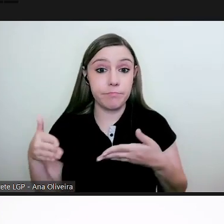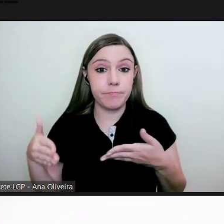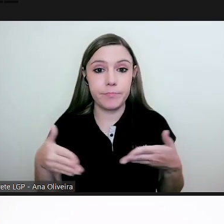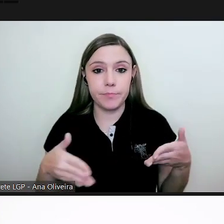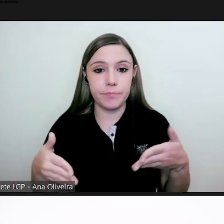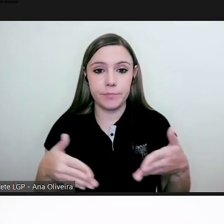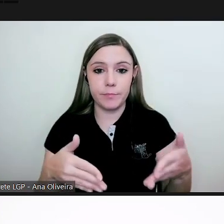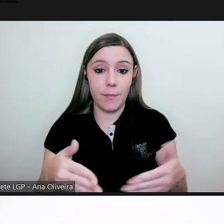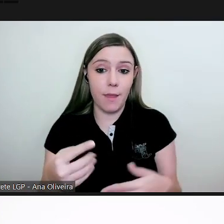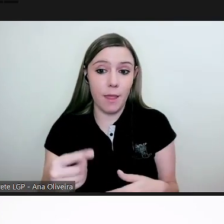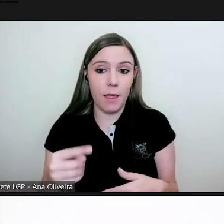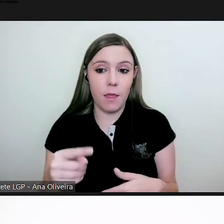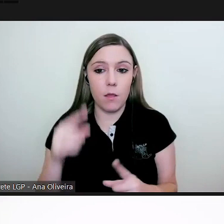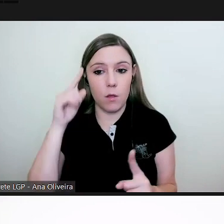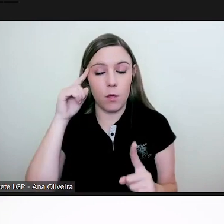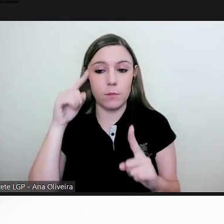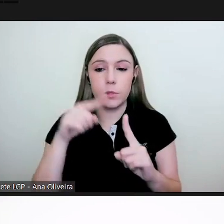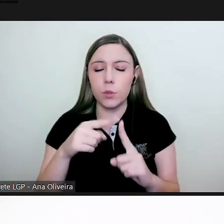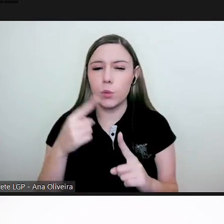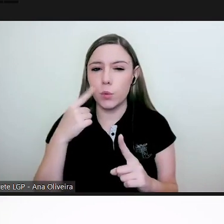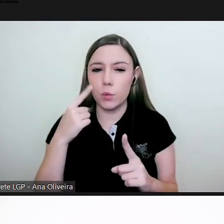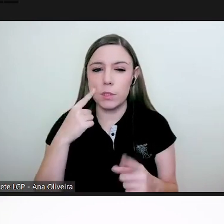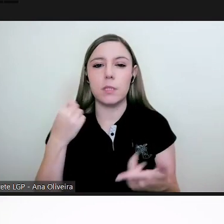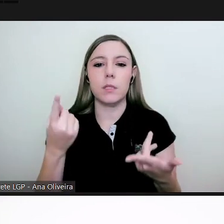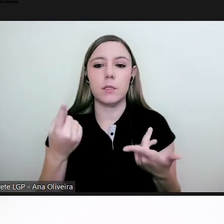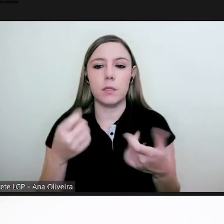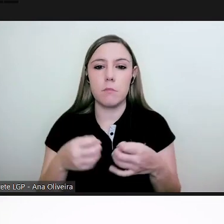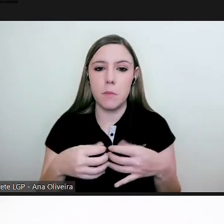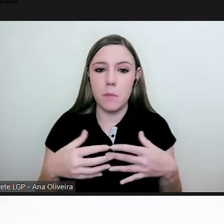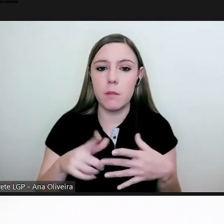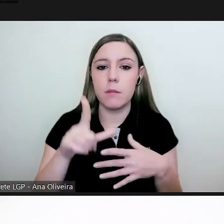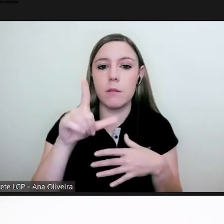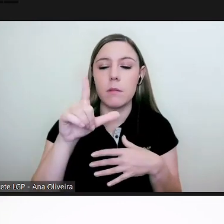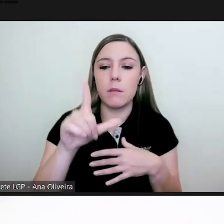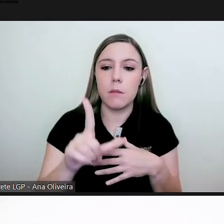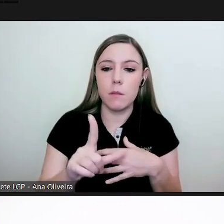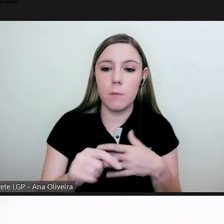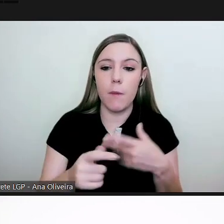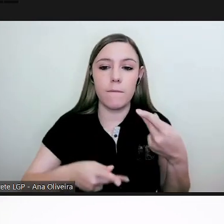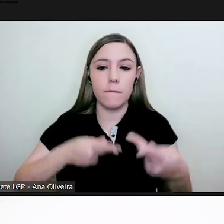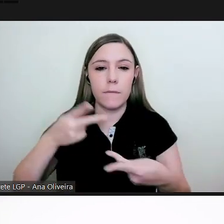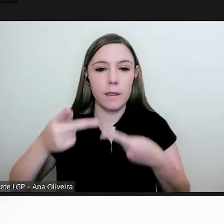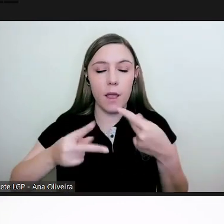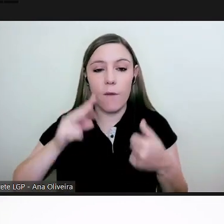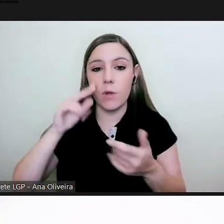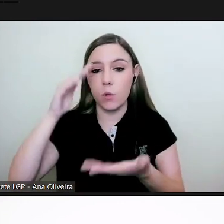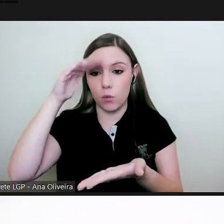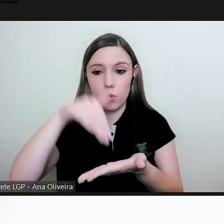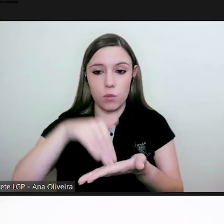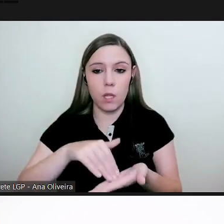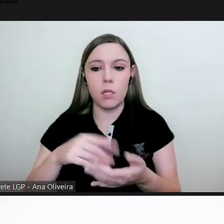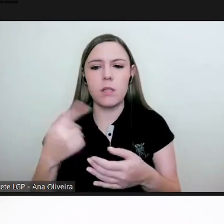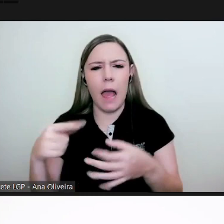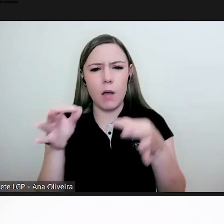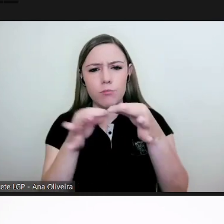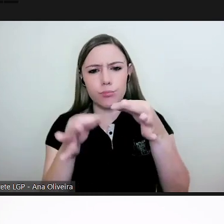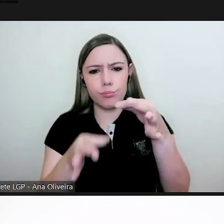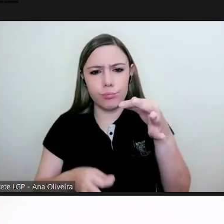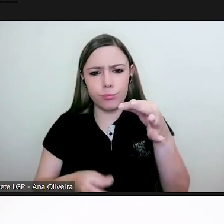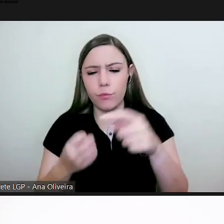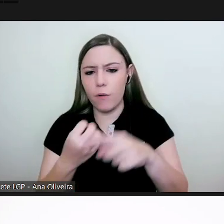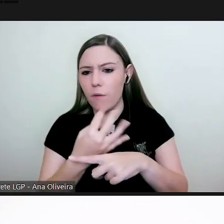para apurar, aquilatar, avaliar, medir resultados. Há muitos rankings, há muitos